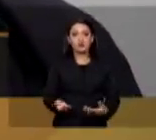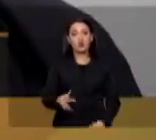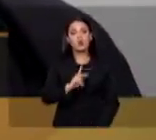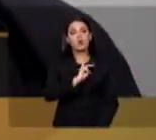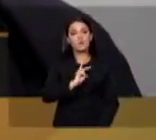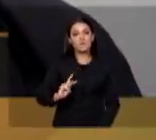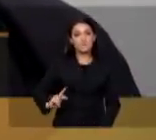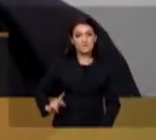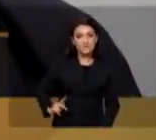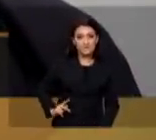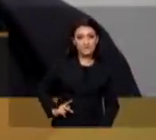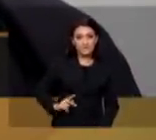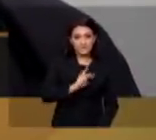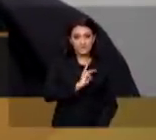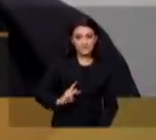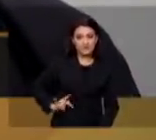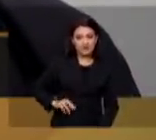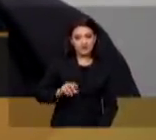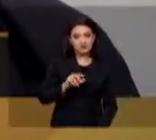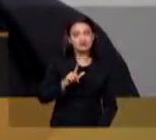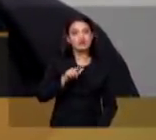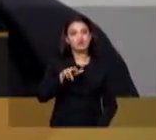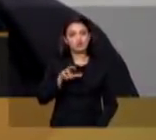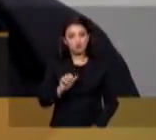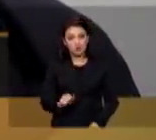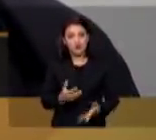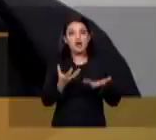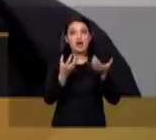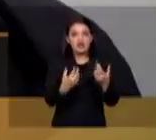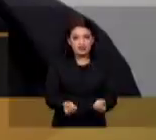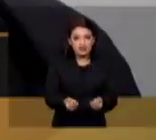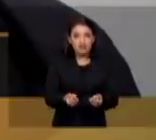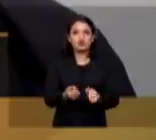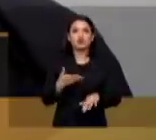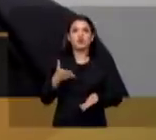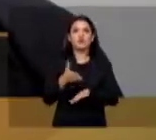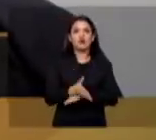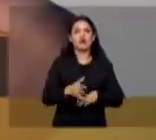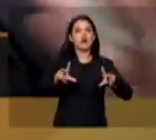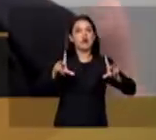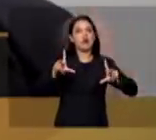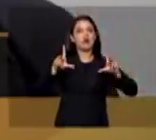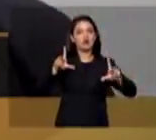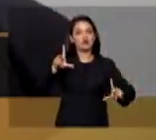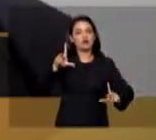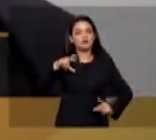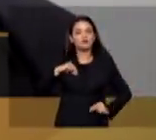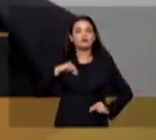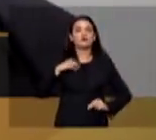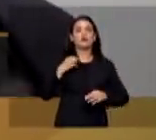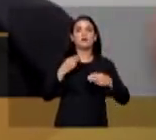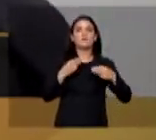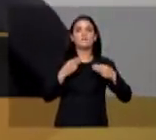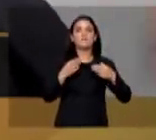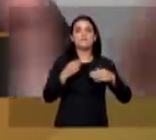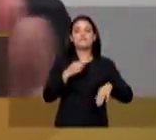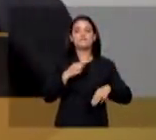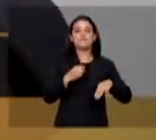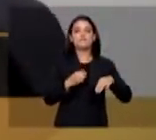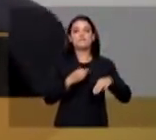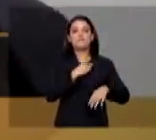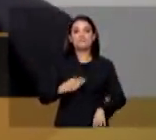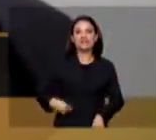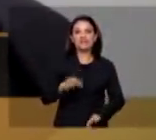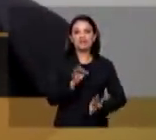presidente da República, eleito no pleito de 2018, para ocupar o cargo de ministro da Justiça, a indicar que toda essa atuação pretérita